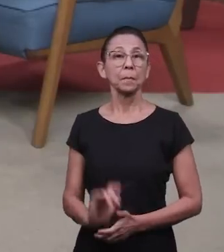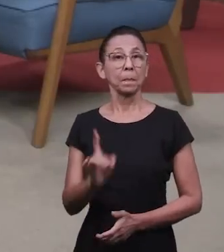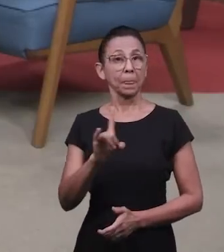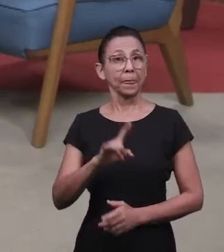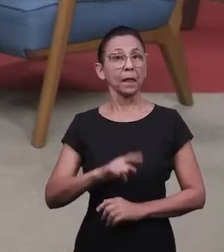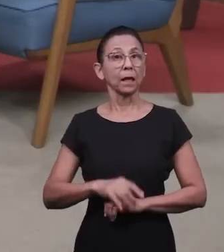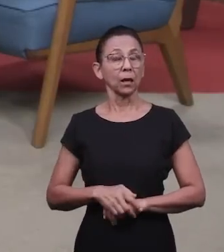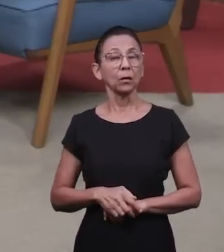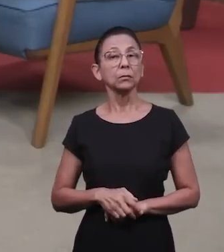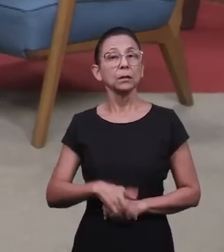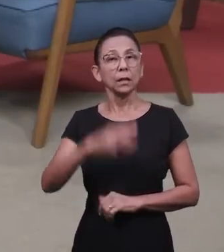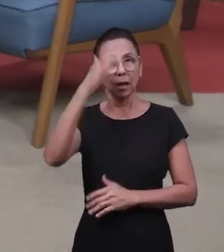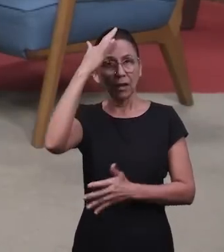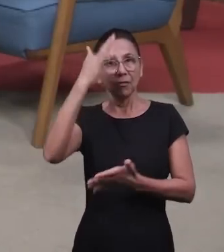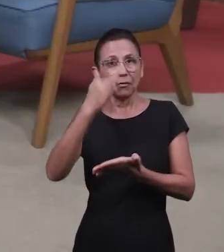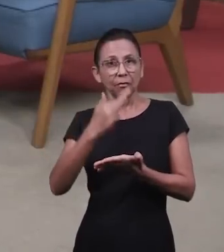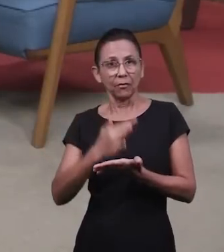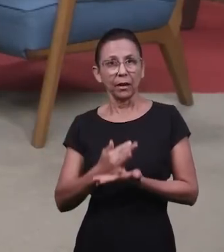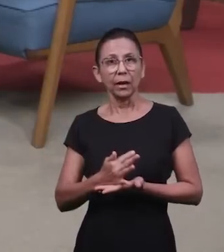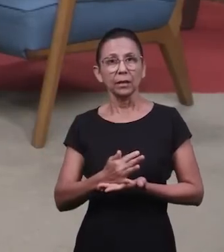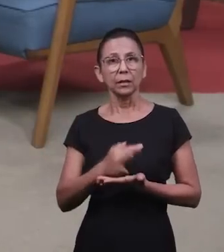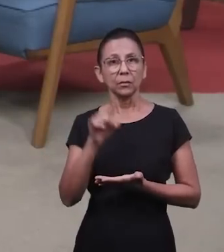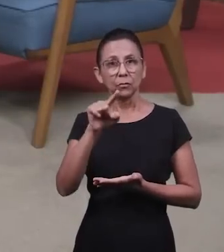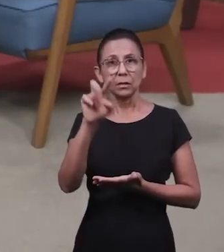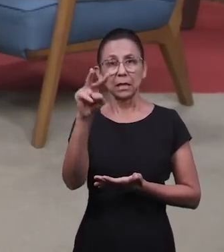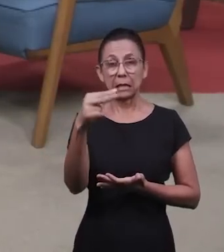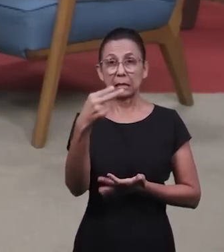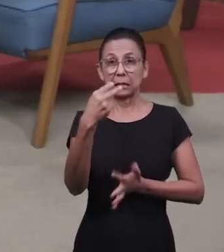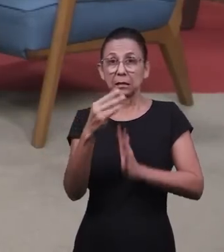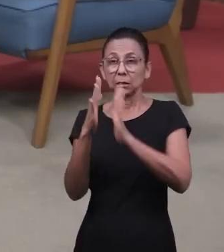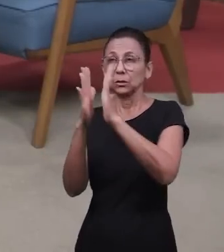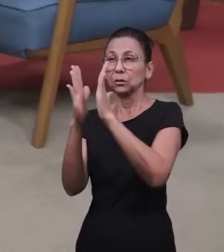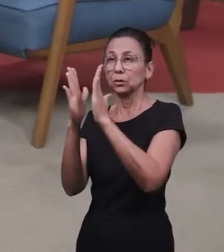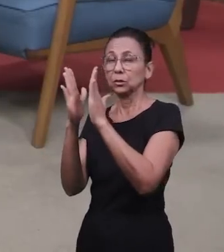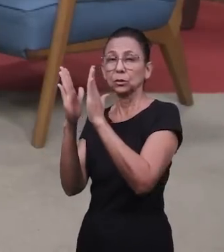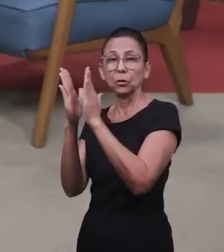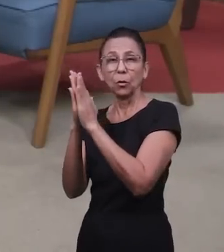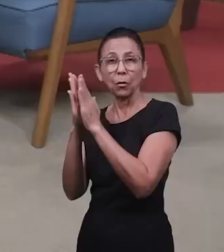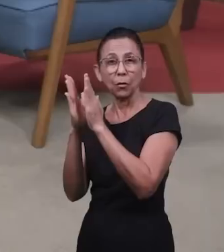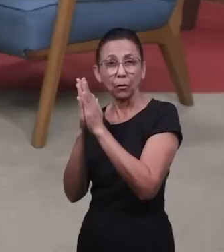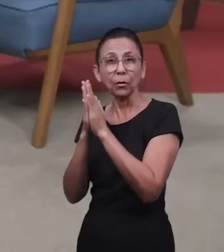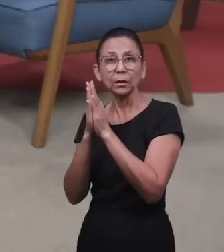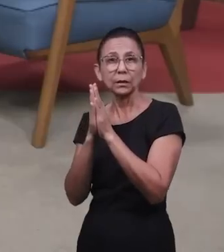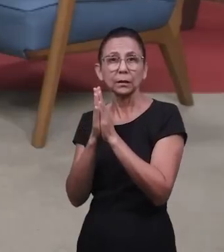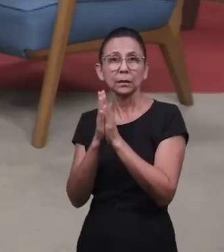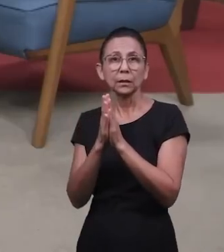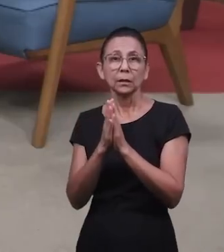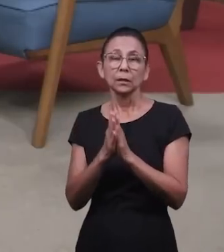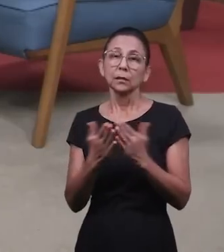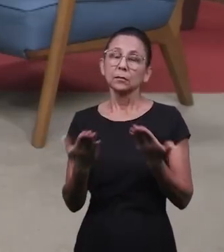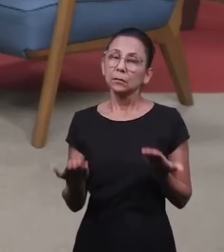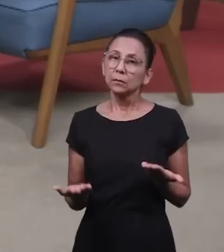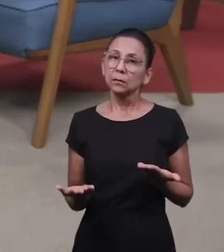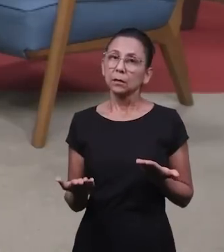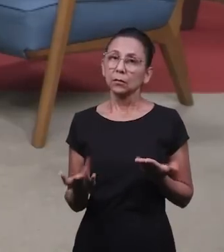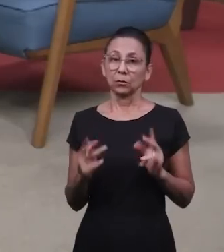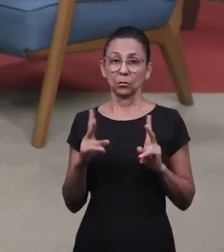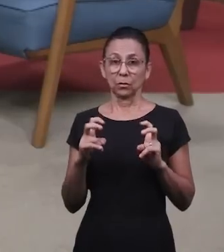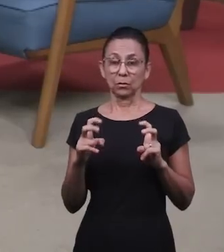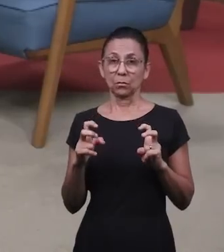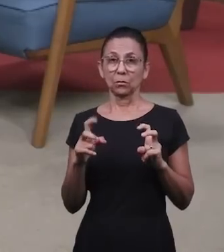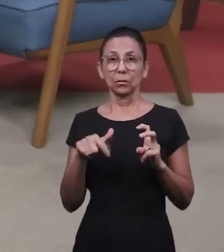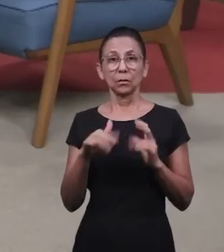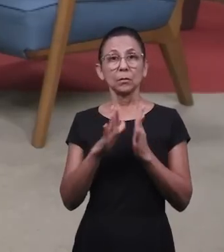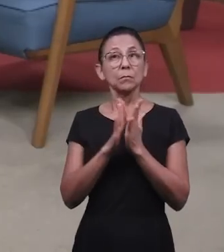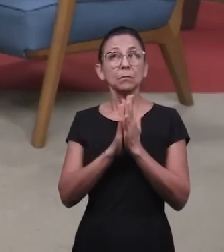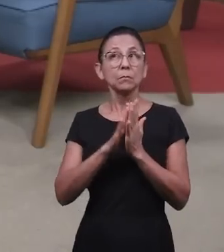oração, assistindo um programa, e nós, como o Sérgio citou, nós estamos abordando sobre a palavra de Deus. Então,